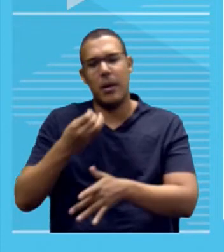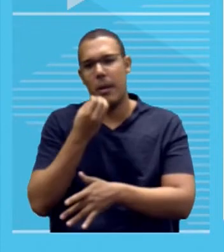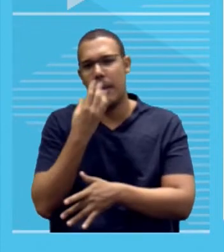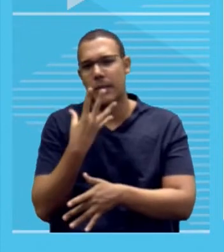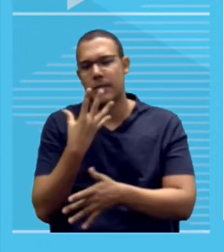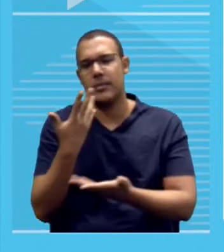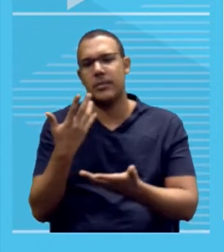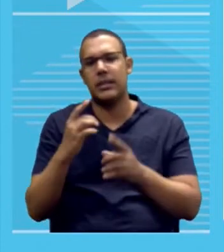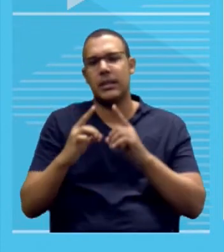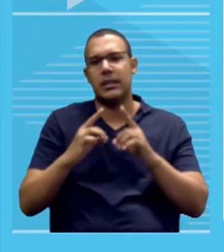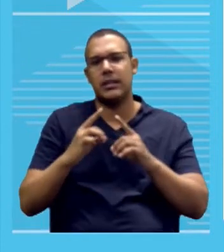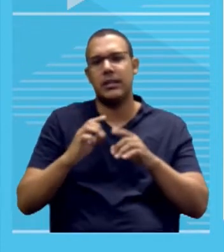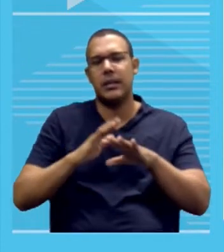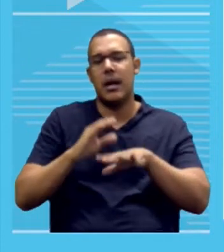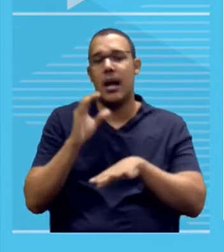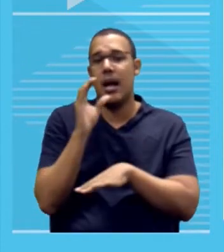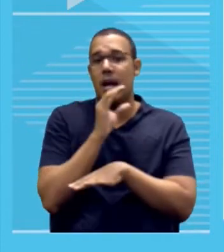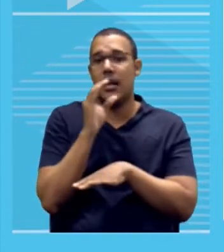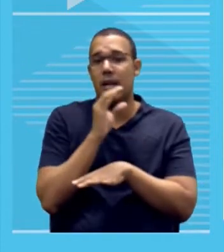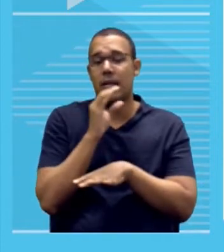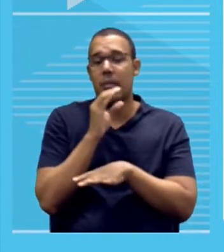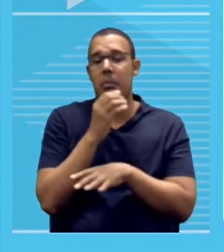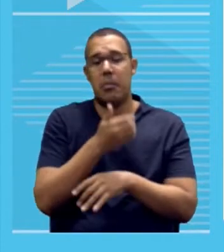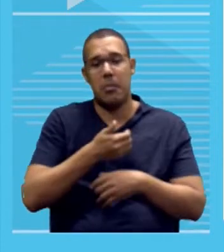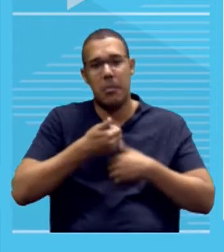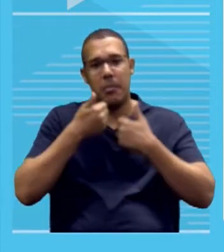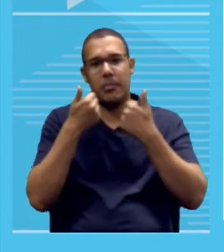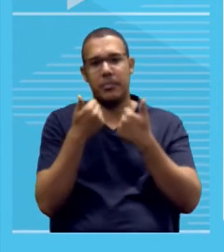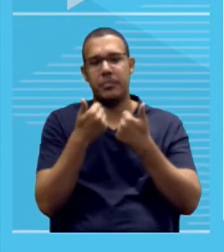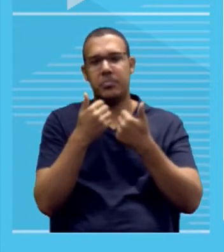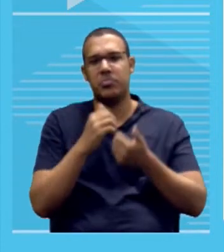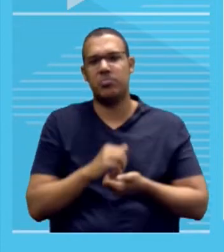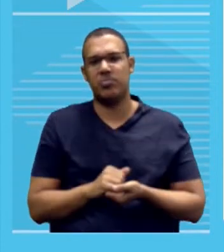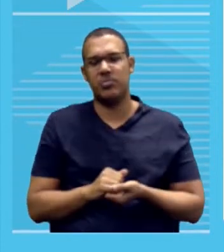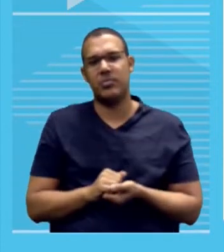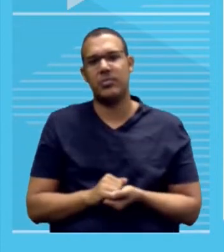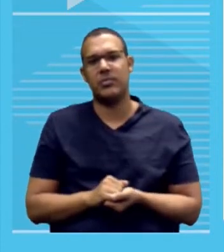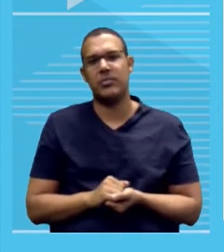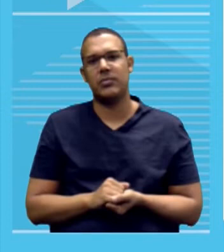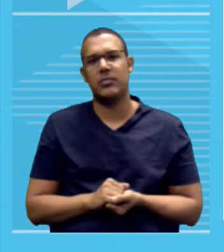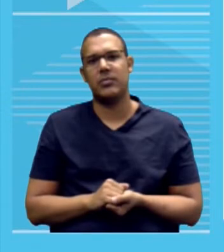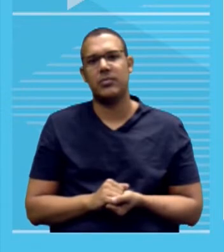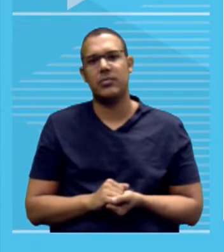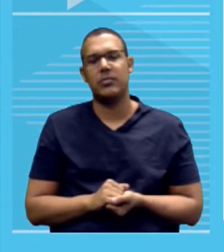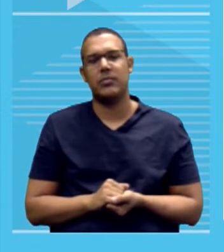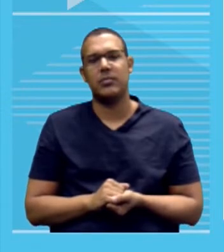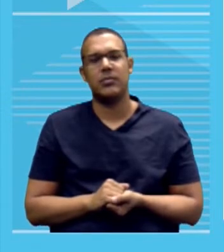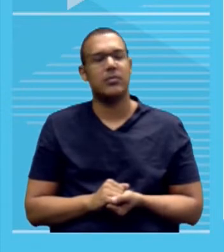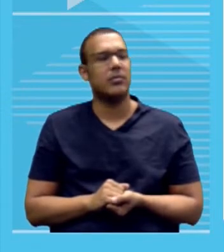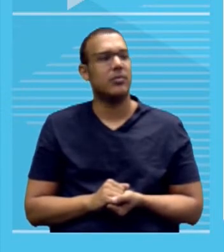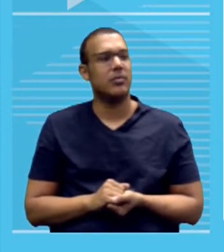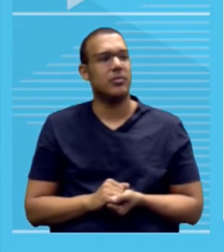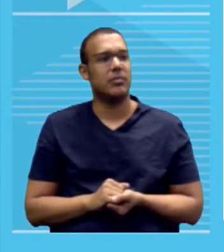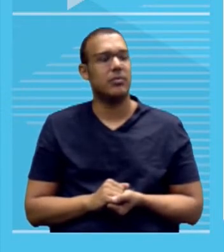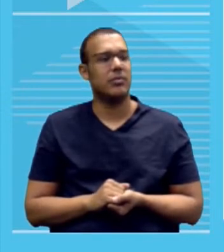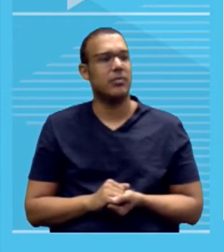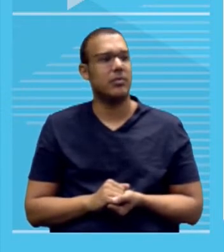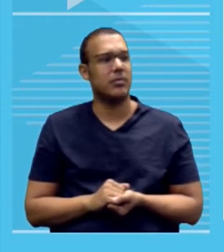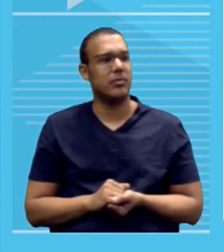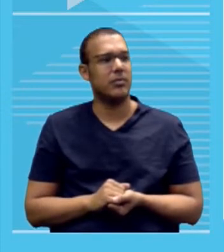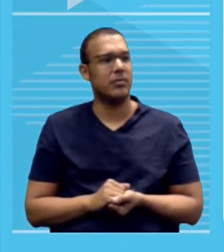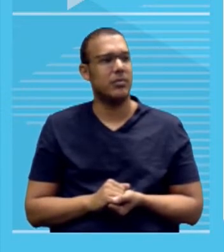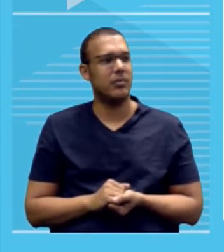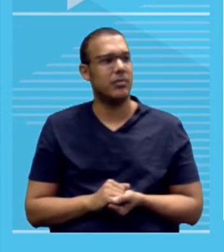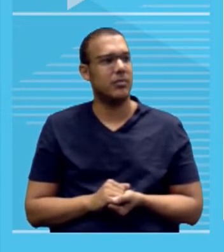mais dinâmica mais acelerada mais construtiva mais ativa mais reflexiva por aí vai ok gente